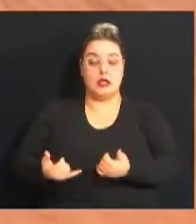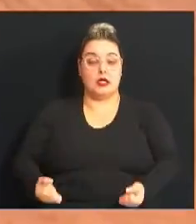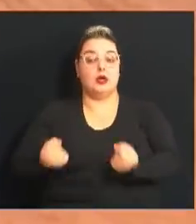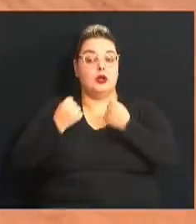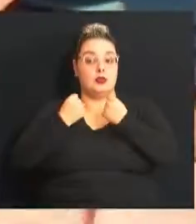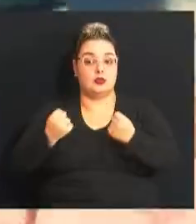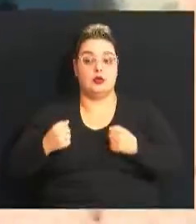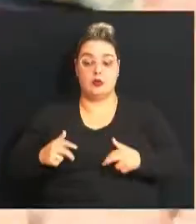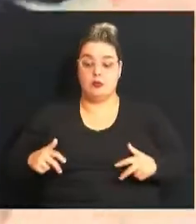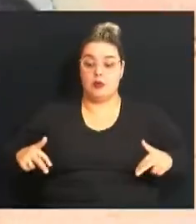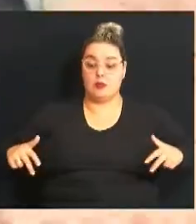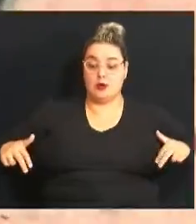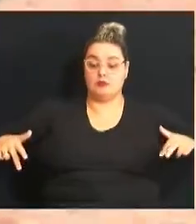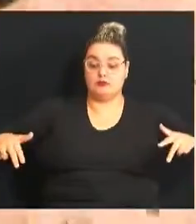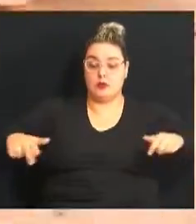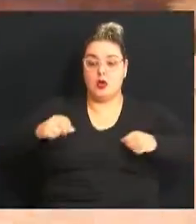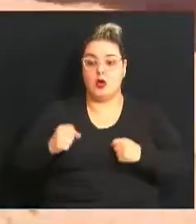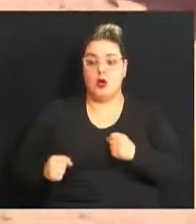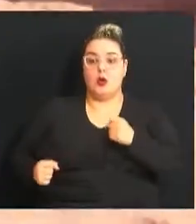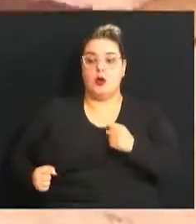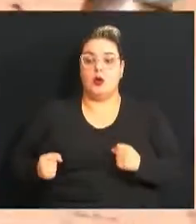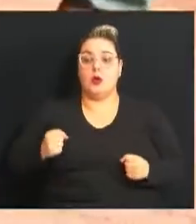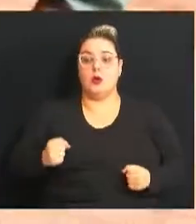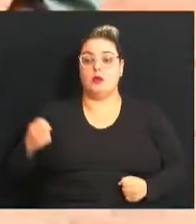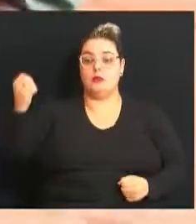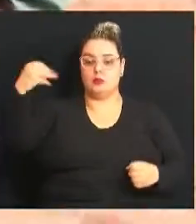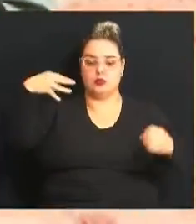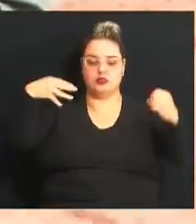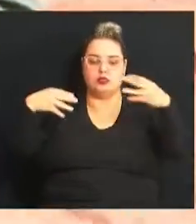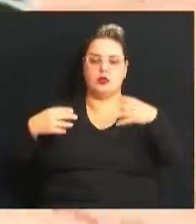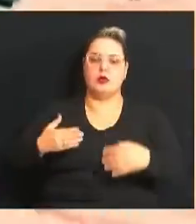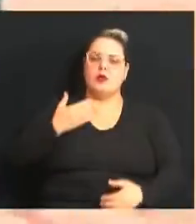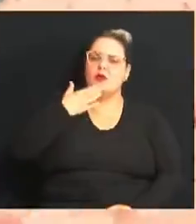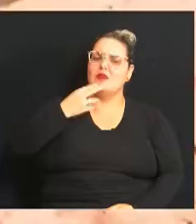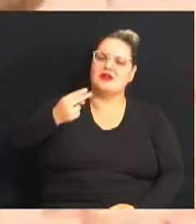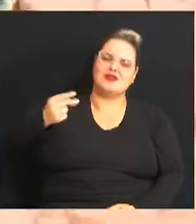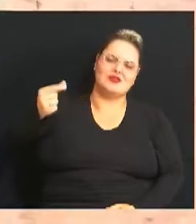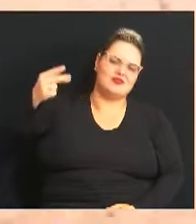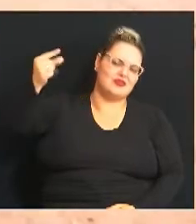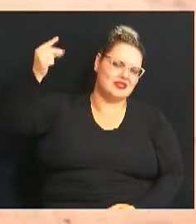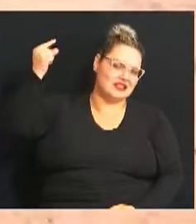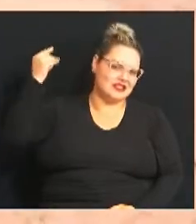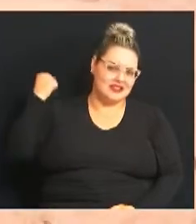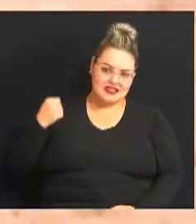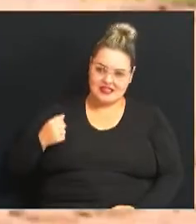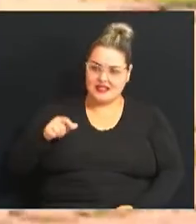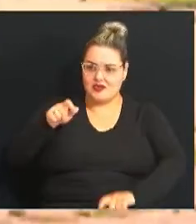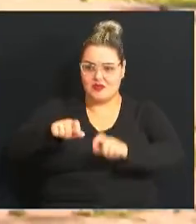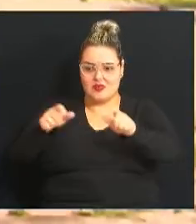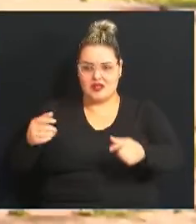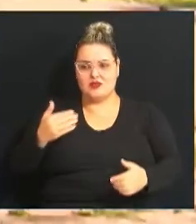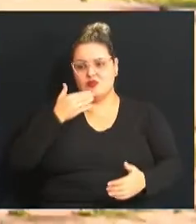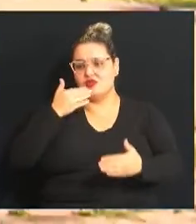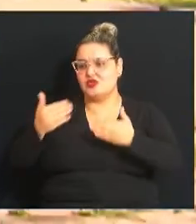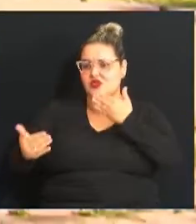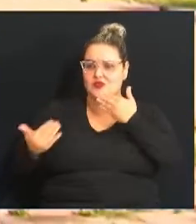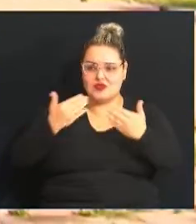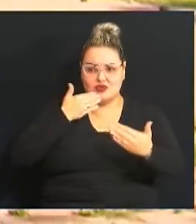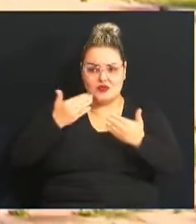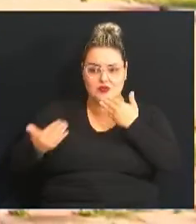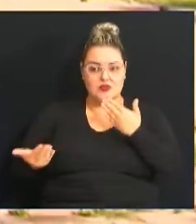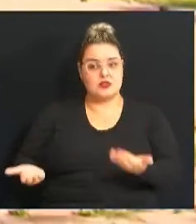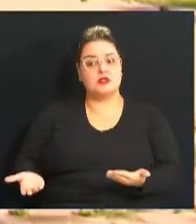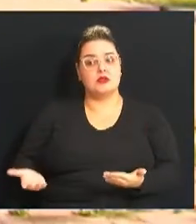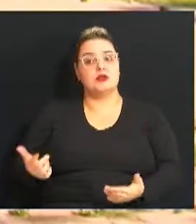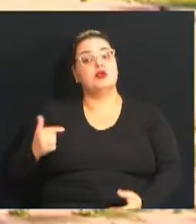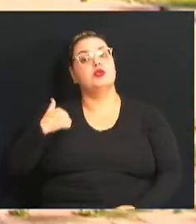de caminhada, tudo com iluminação. Você foi uma indicação antiga, né, que já faz tempo que o pessoal vem reivindicando. Então a gente conseguiu,